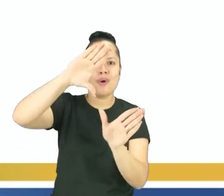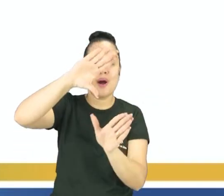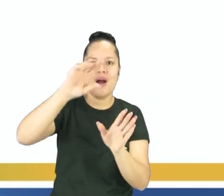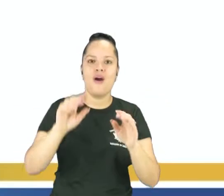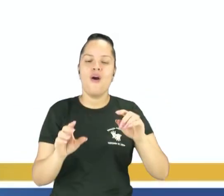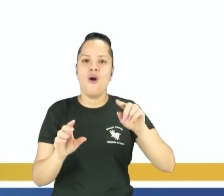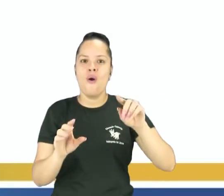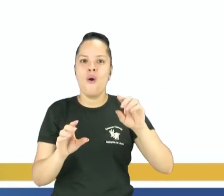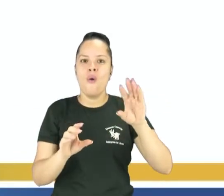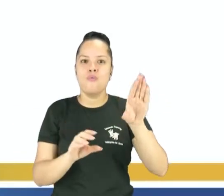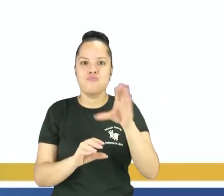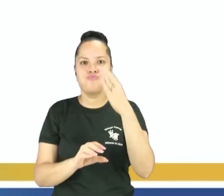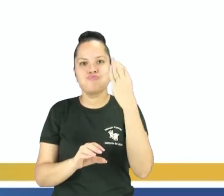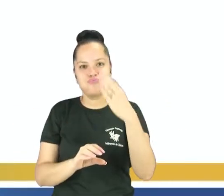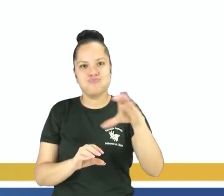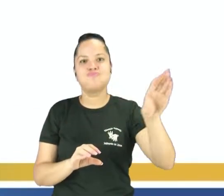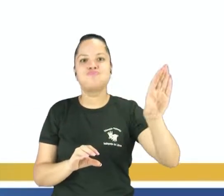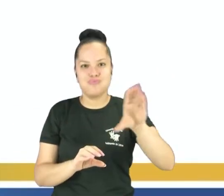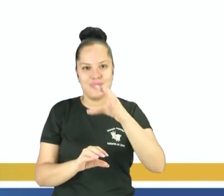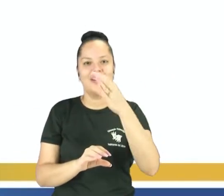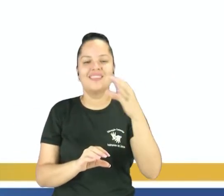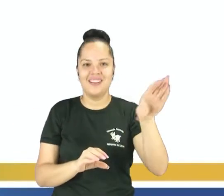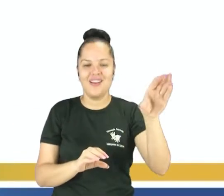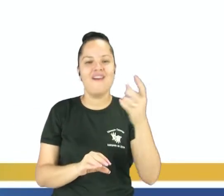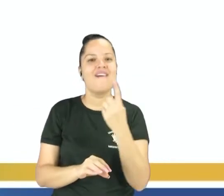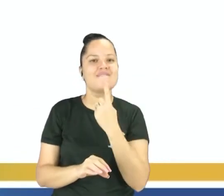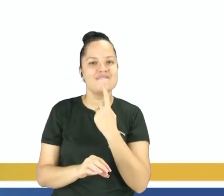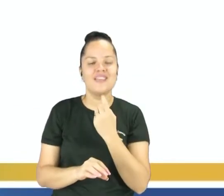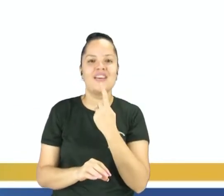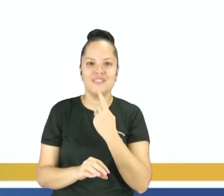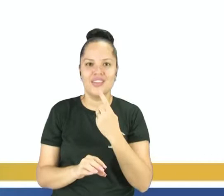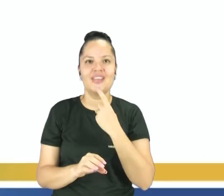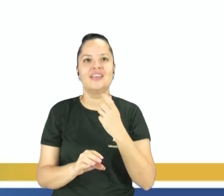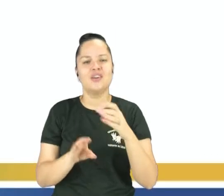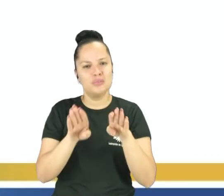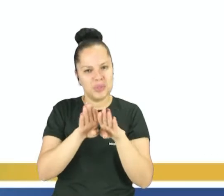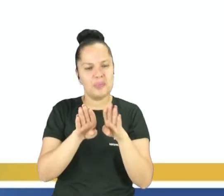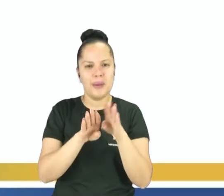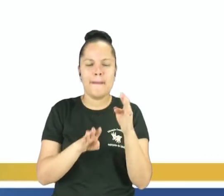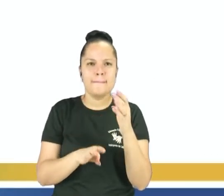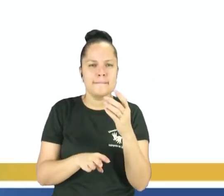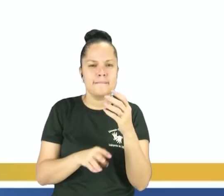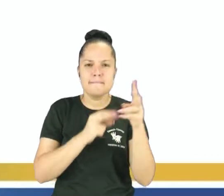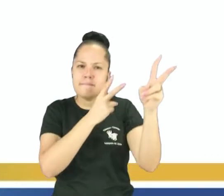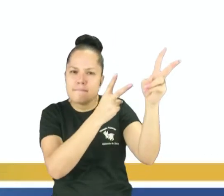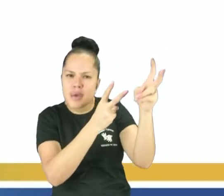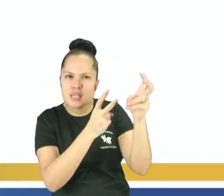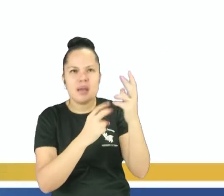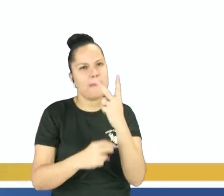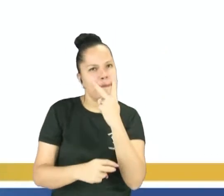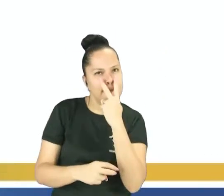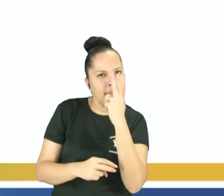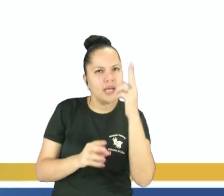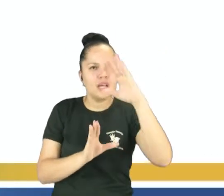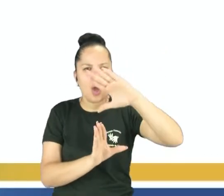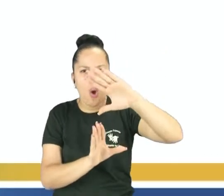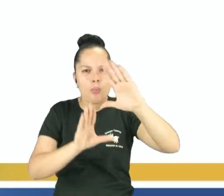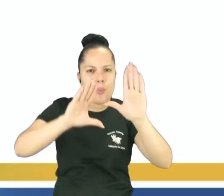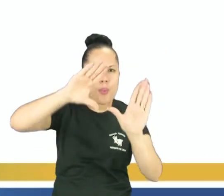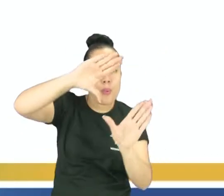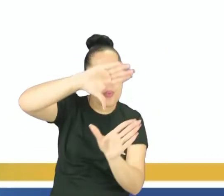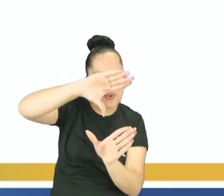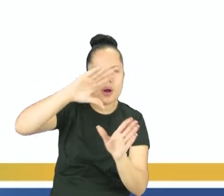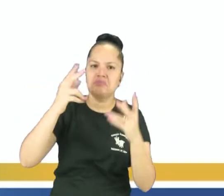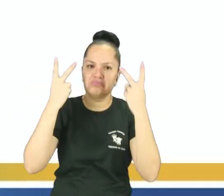de um ventilador, né? Repare que eu posso imaginar essa figura aí rotacionando, rodando. Então também não é uma figura